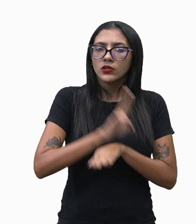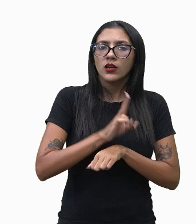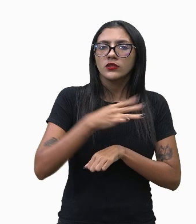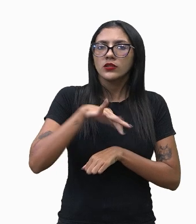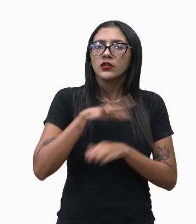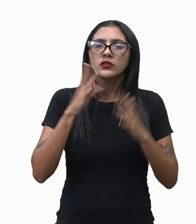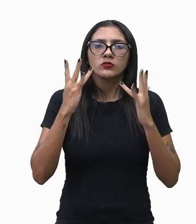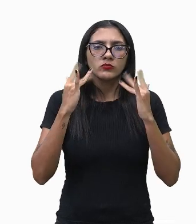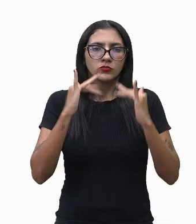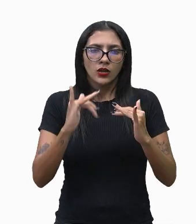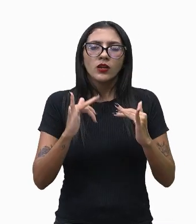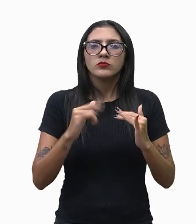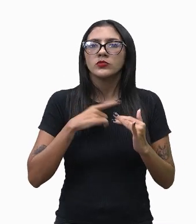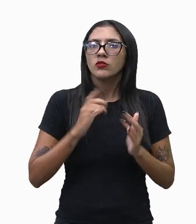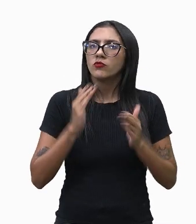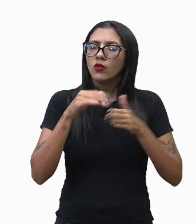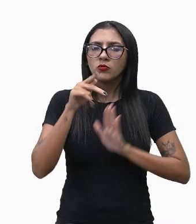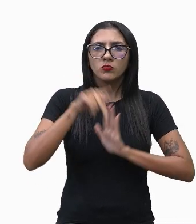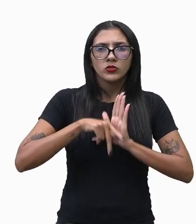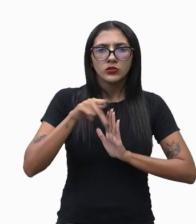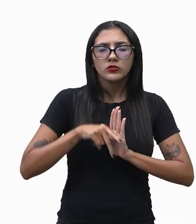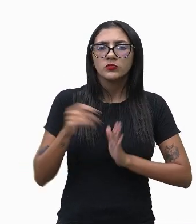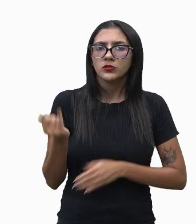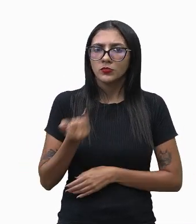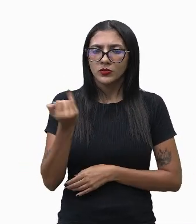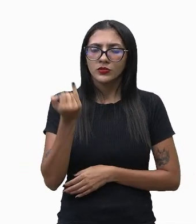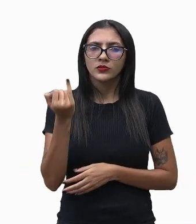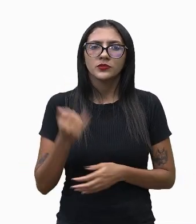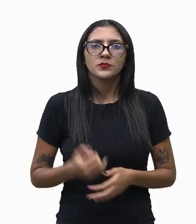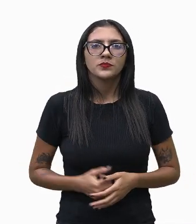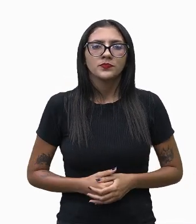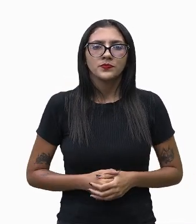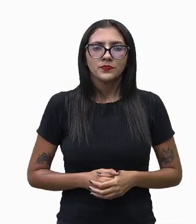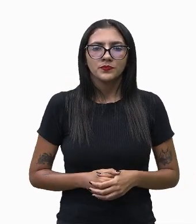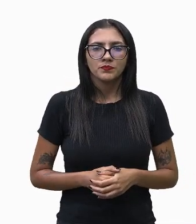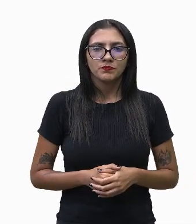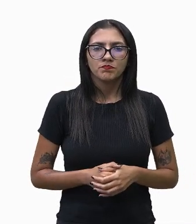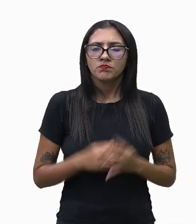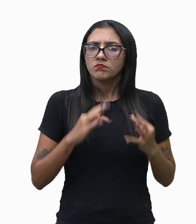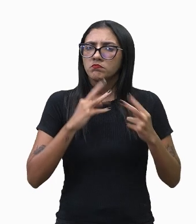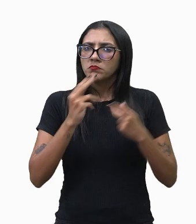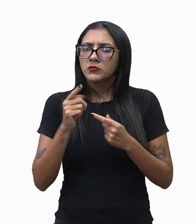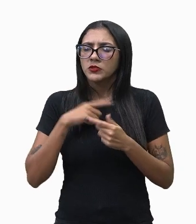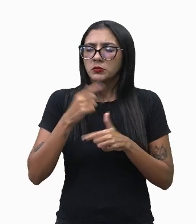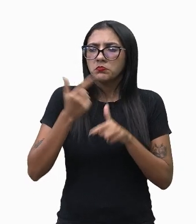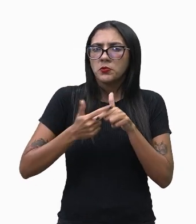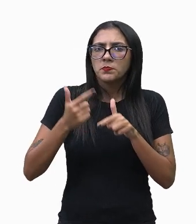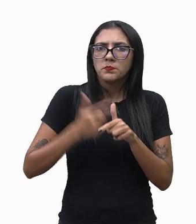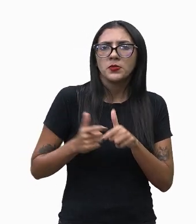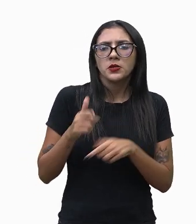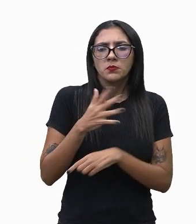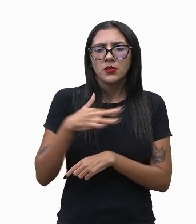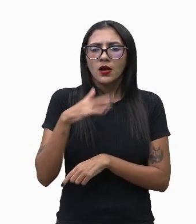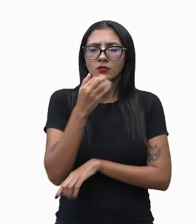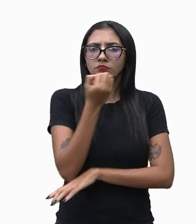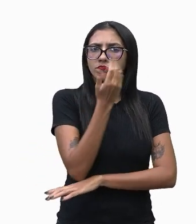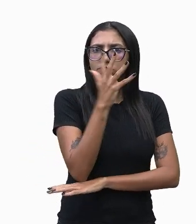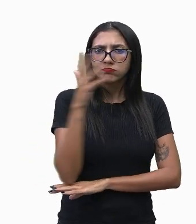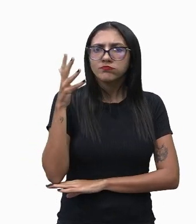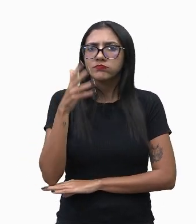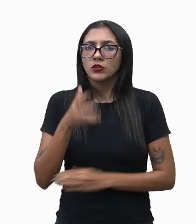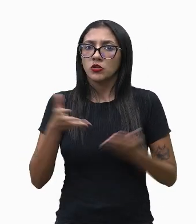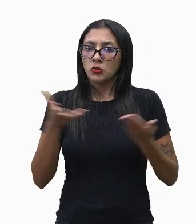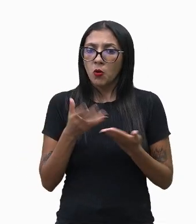seus projetos. Então, toda essa crise ambiental, né, que nós